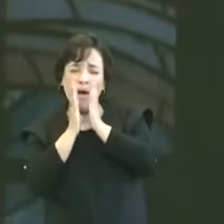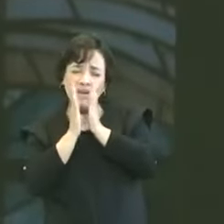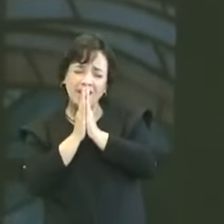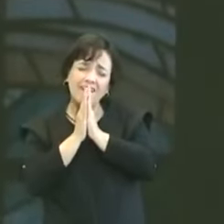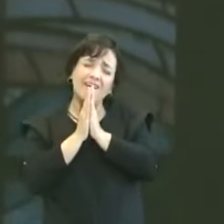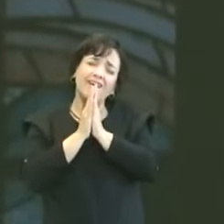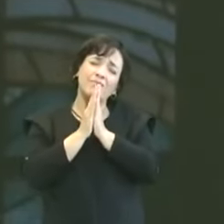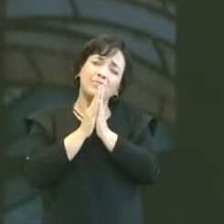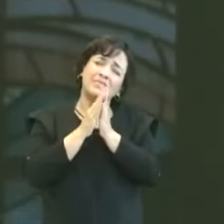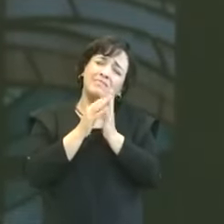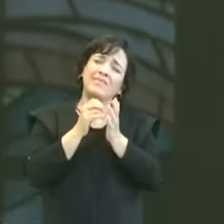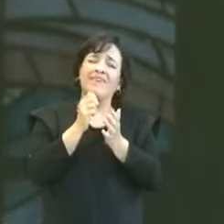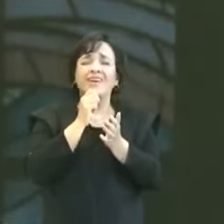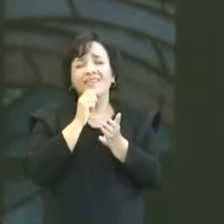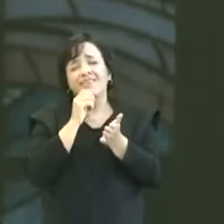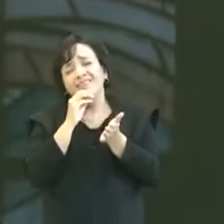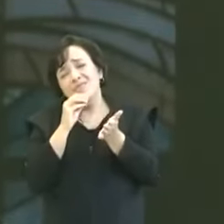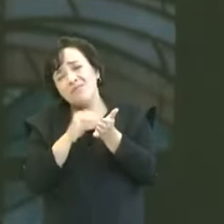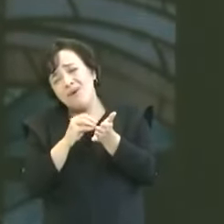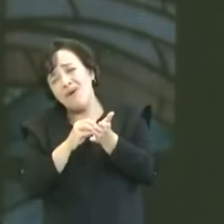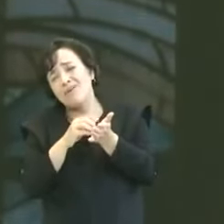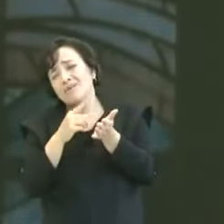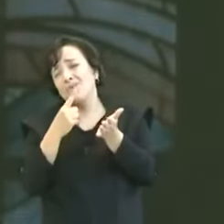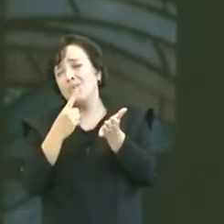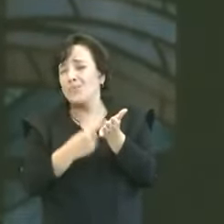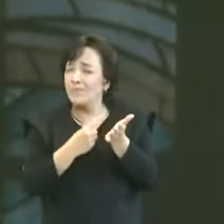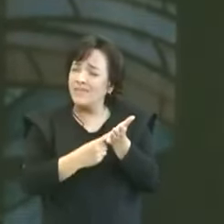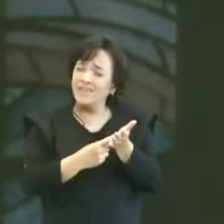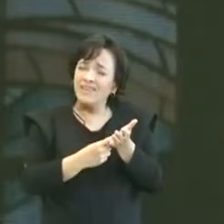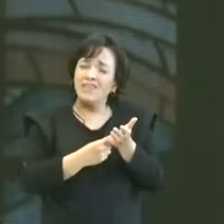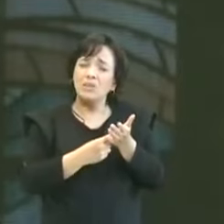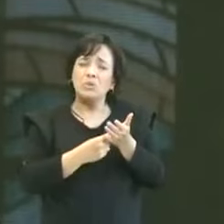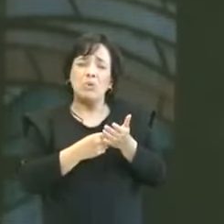fica apagada, comprometida.